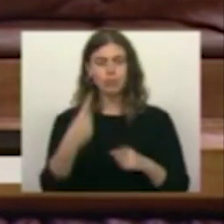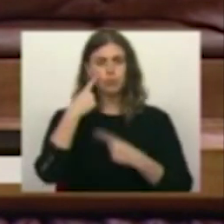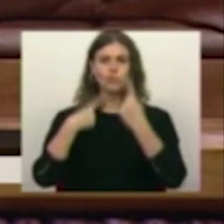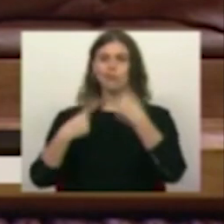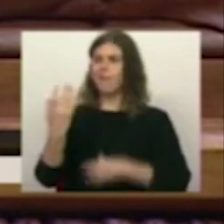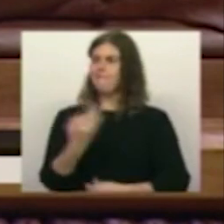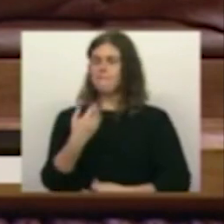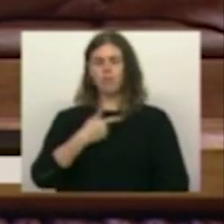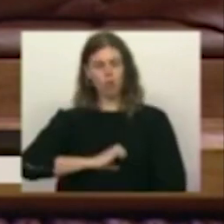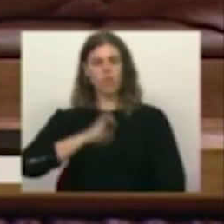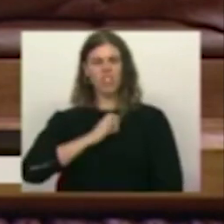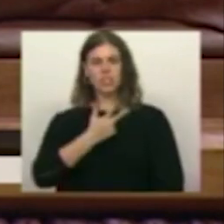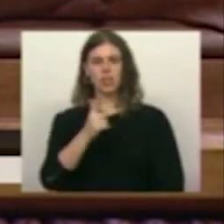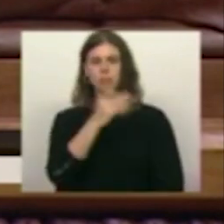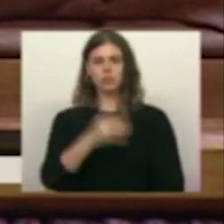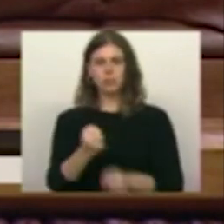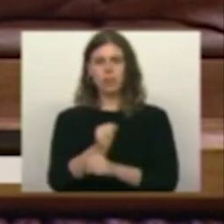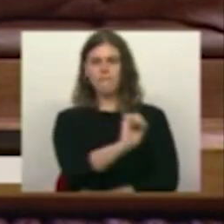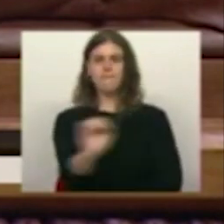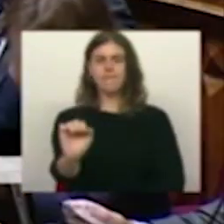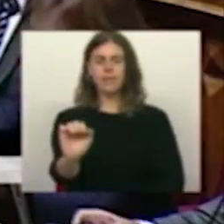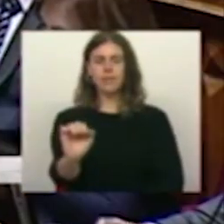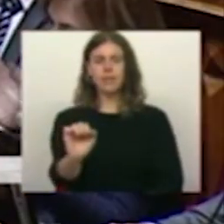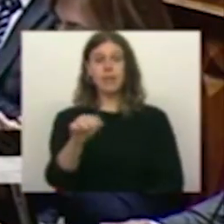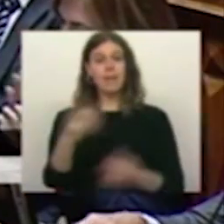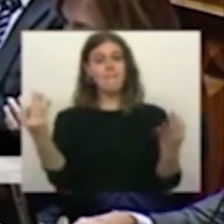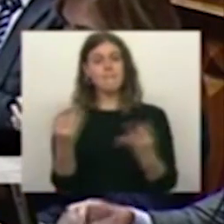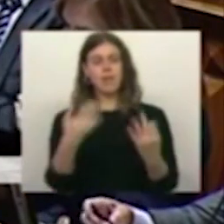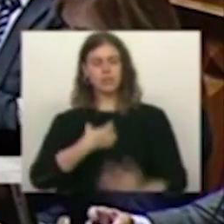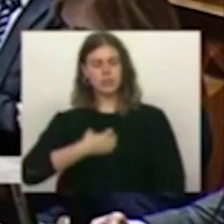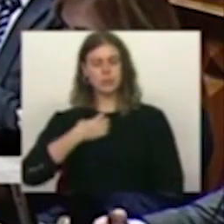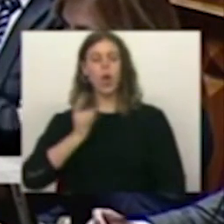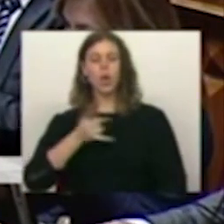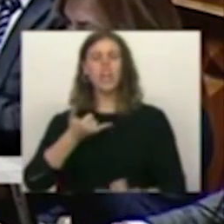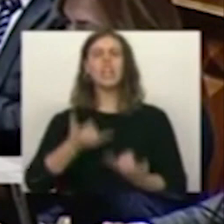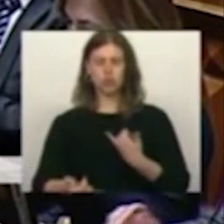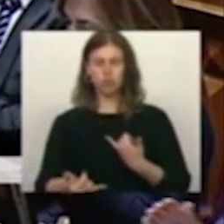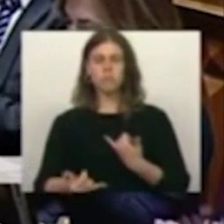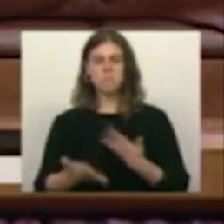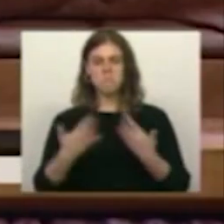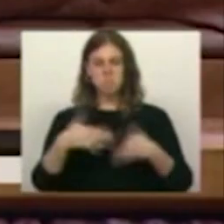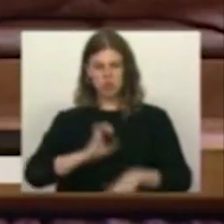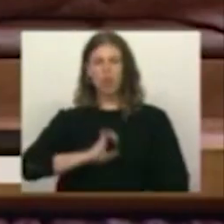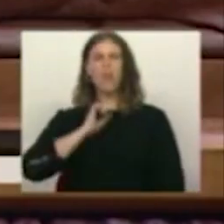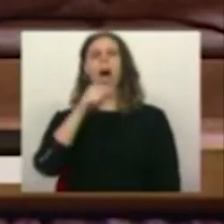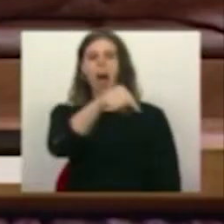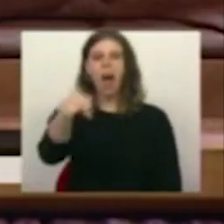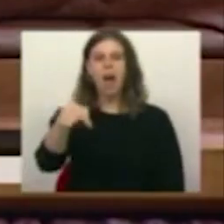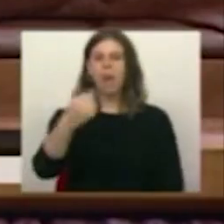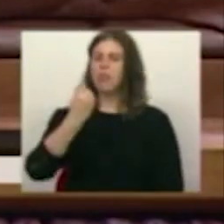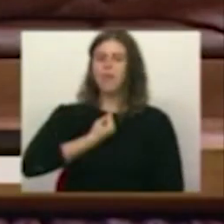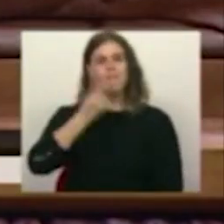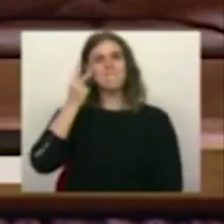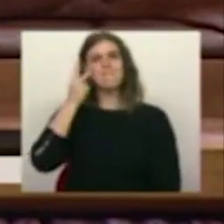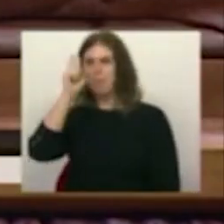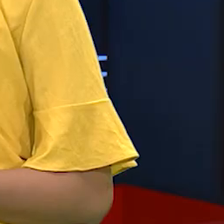manifestar plena confiança no seu trabalho. É, pois, com sentido do risco, mas com confiança, que devemos